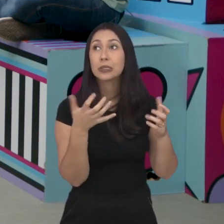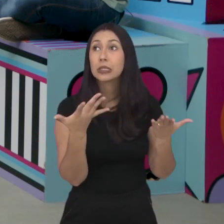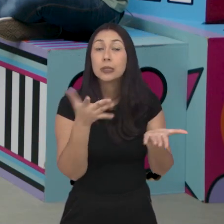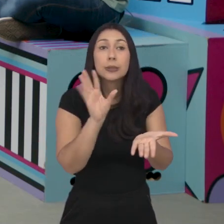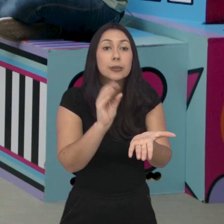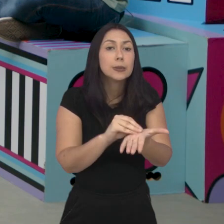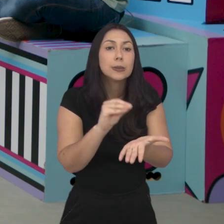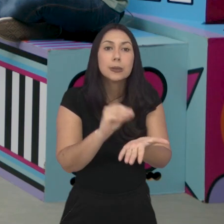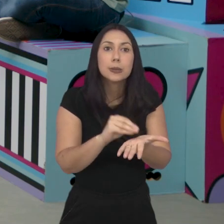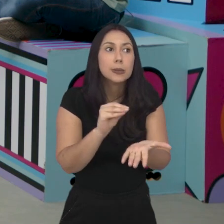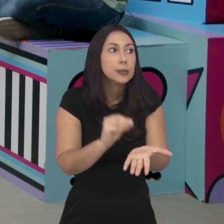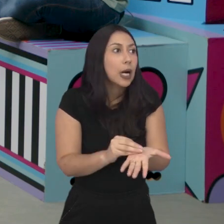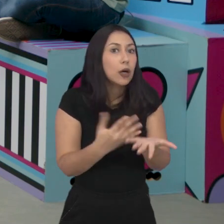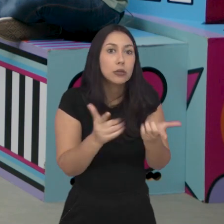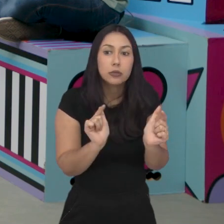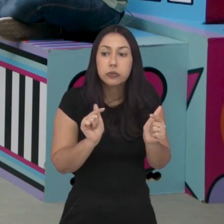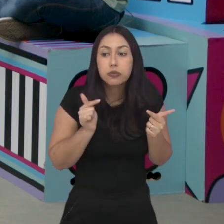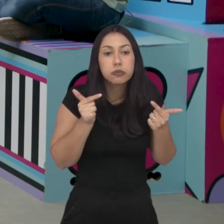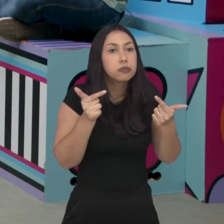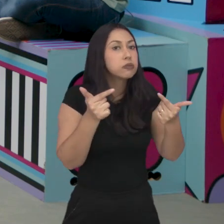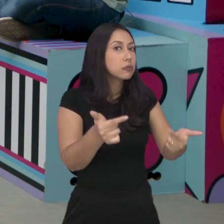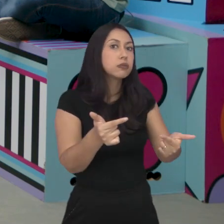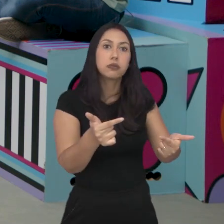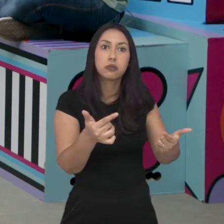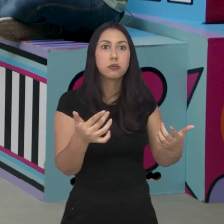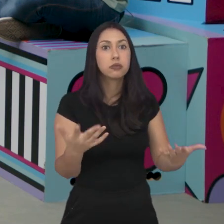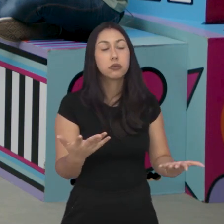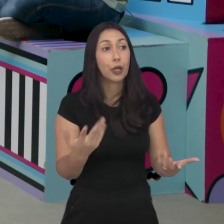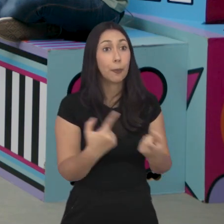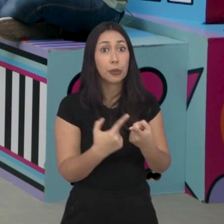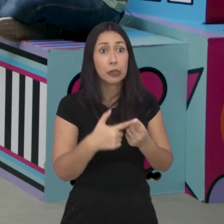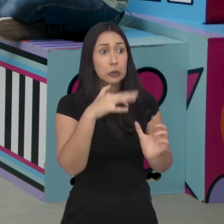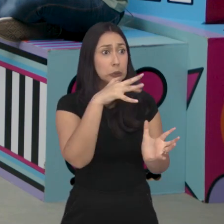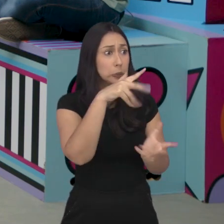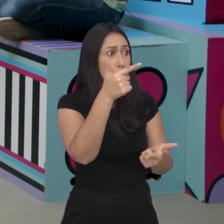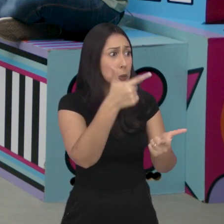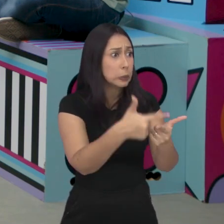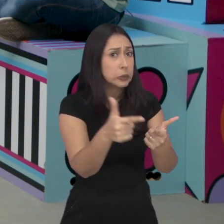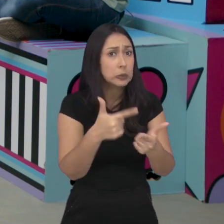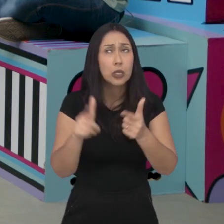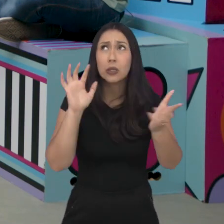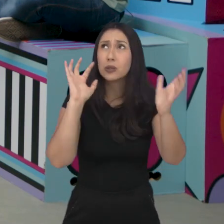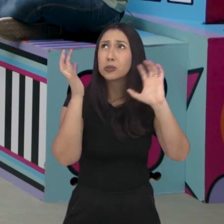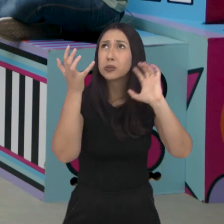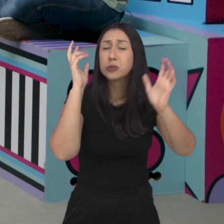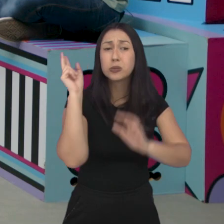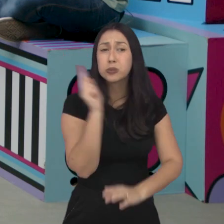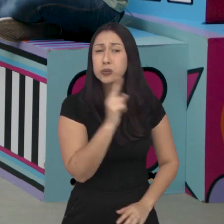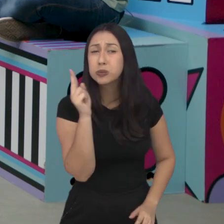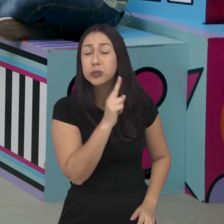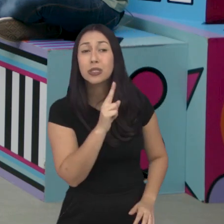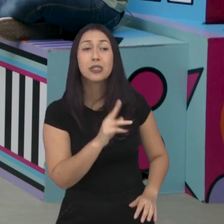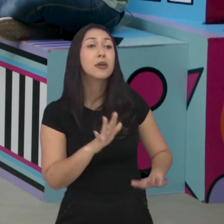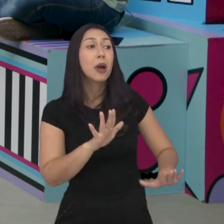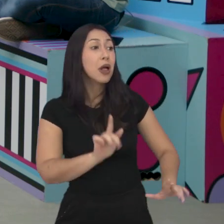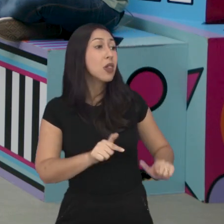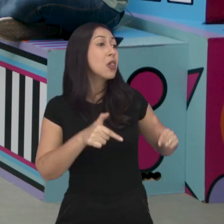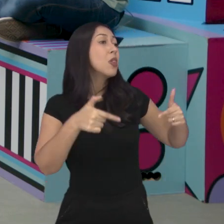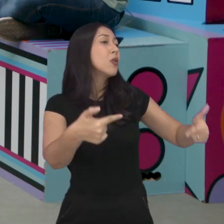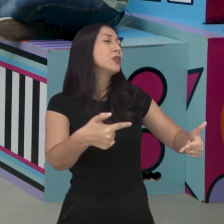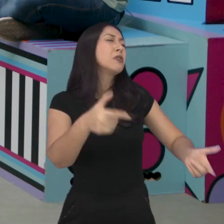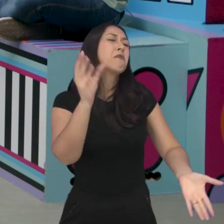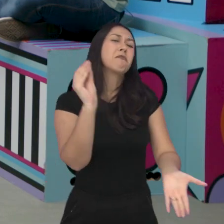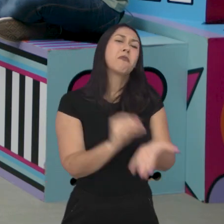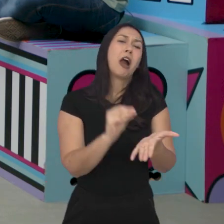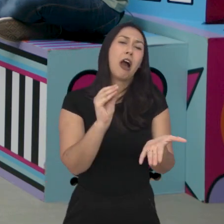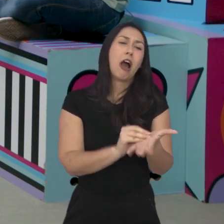distância entre o que a gente está enfrentando hoje no mundo como emergência climática e as ações efetivamente que estão sendo tomadas na